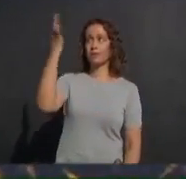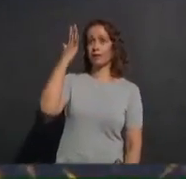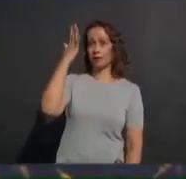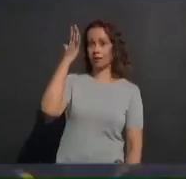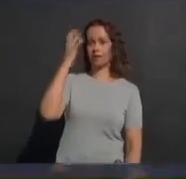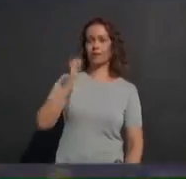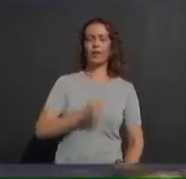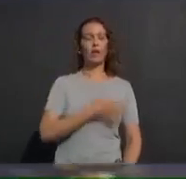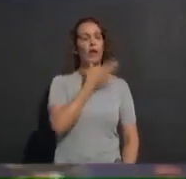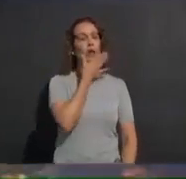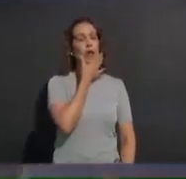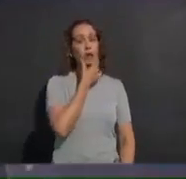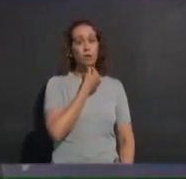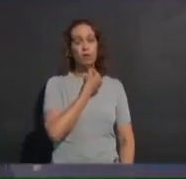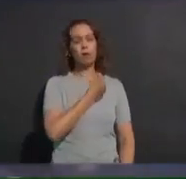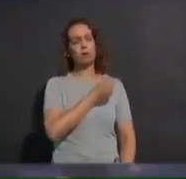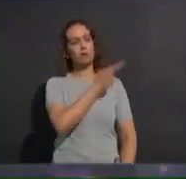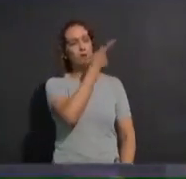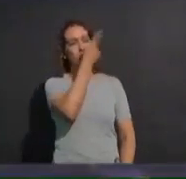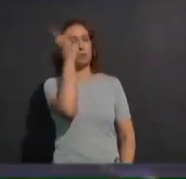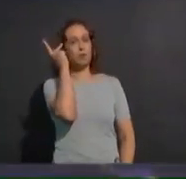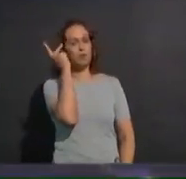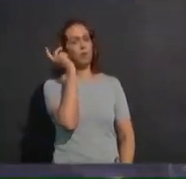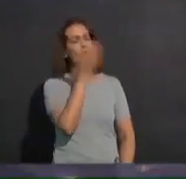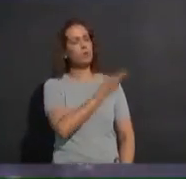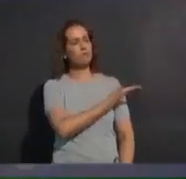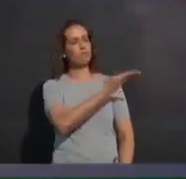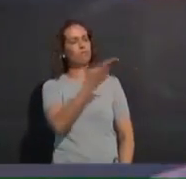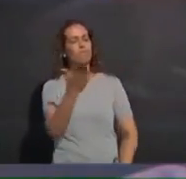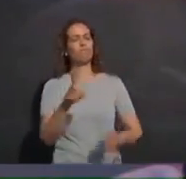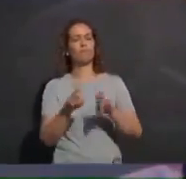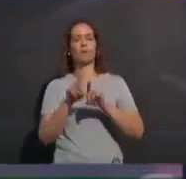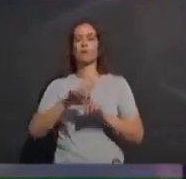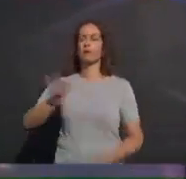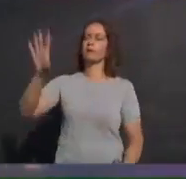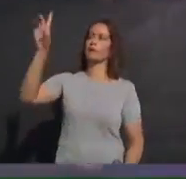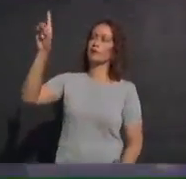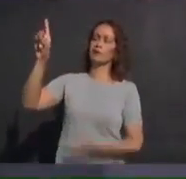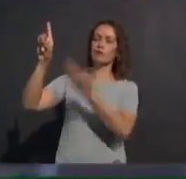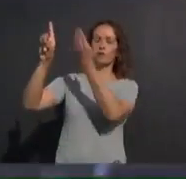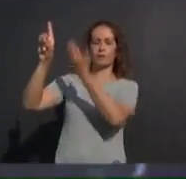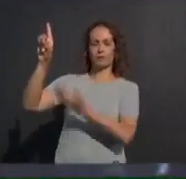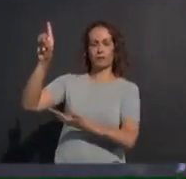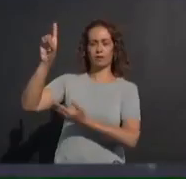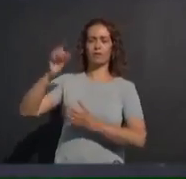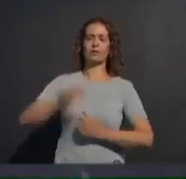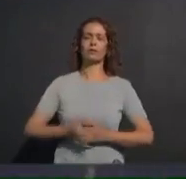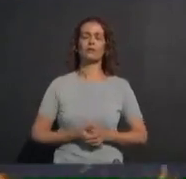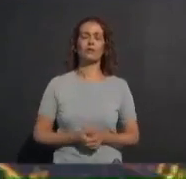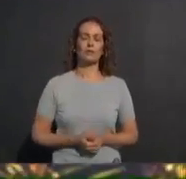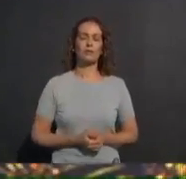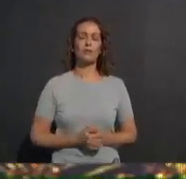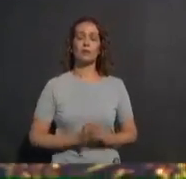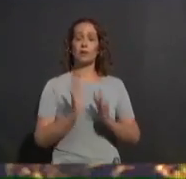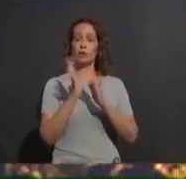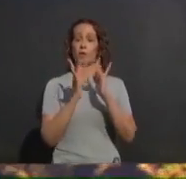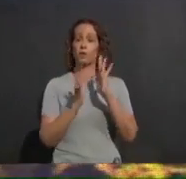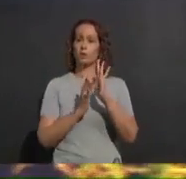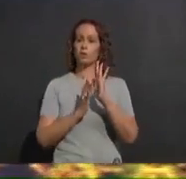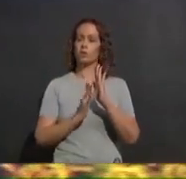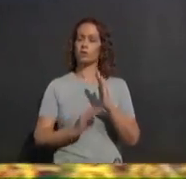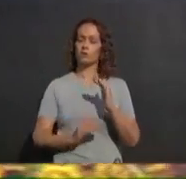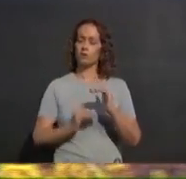homens. Ele crescia no espiritual e crescia no físico, mas não era só diante dos homens, era também diante de Deus. Jesus foi